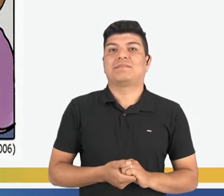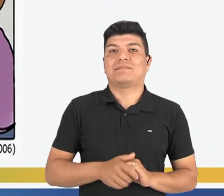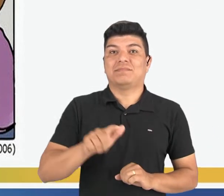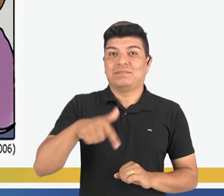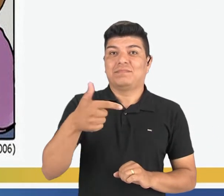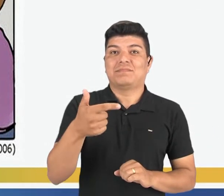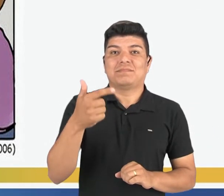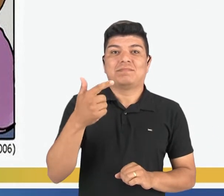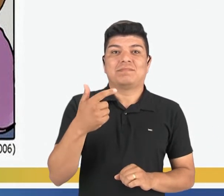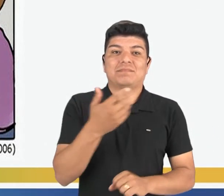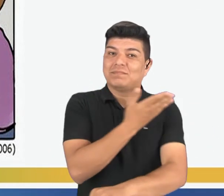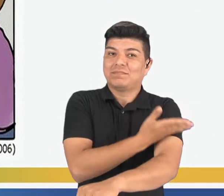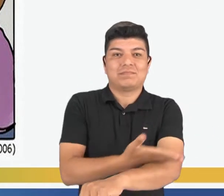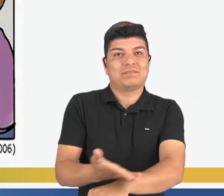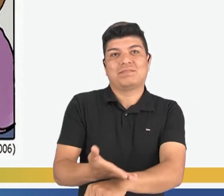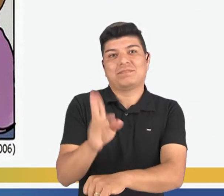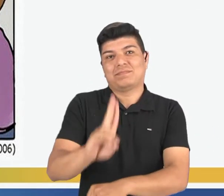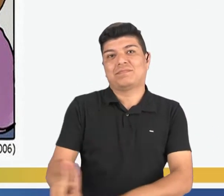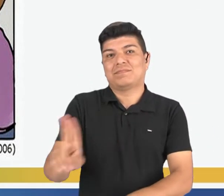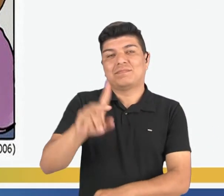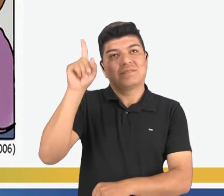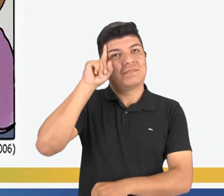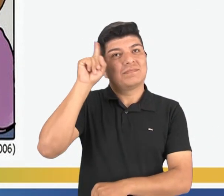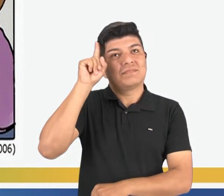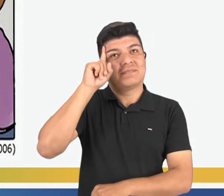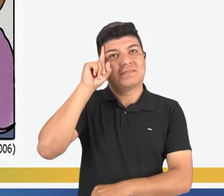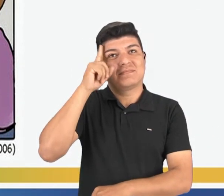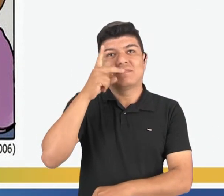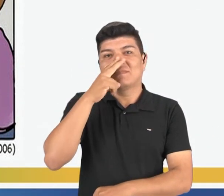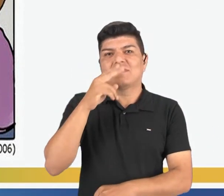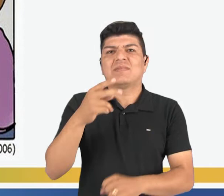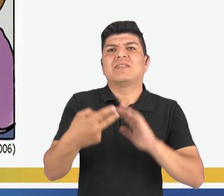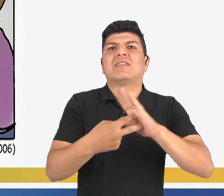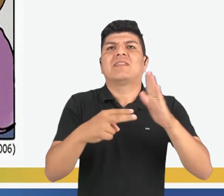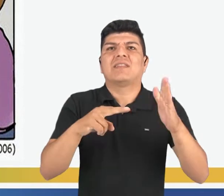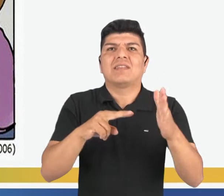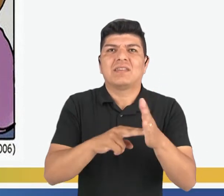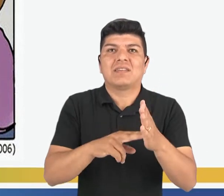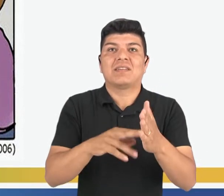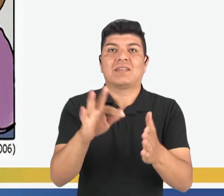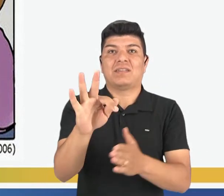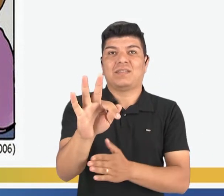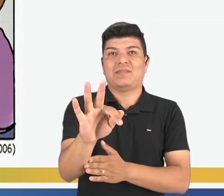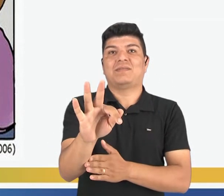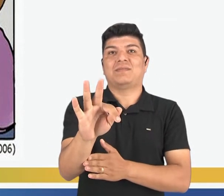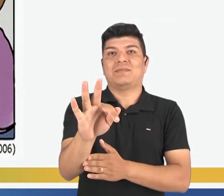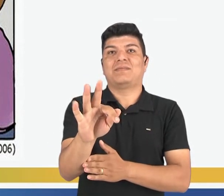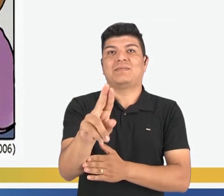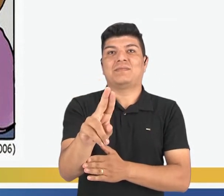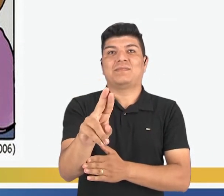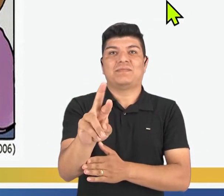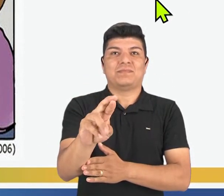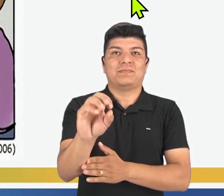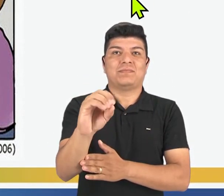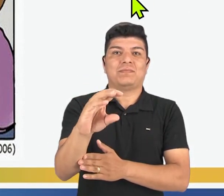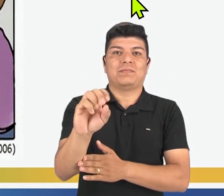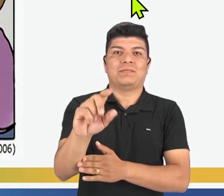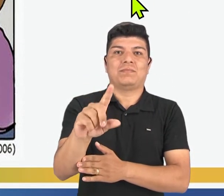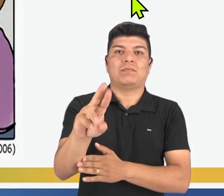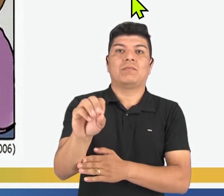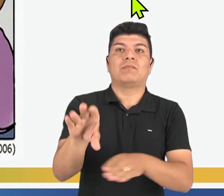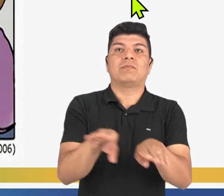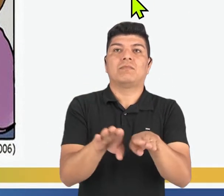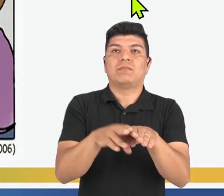a gente não costuma, né, usar no nosso dia a dia. O que é furúnculo? Olha só aí, furúnculo é esse tipo de inflamação